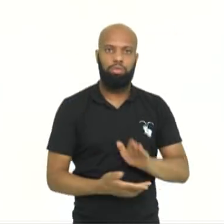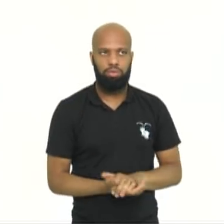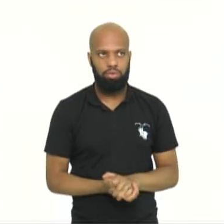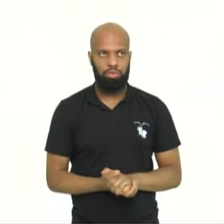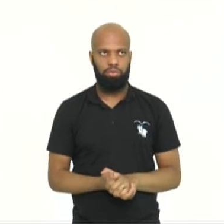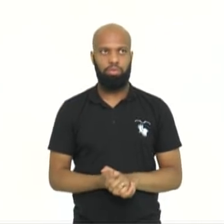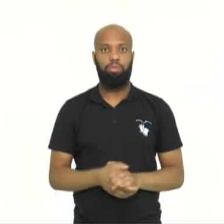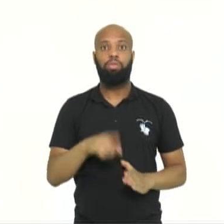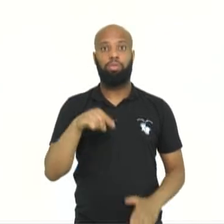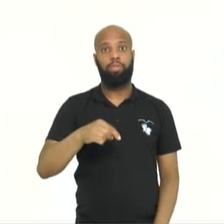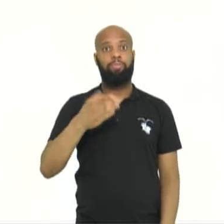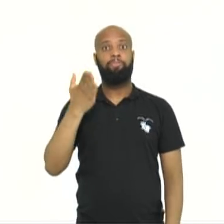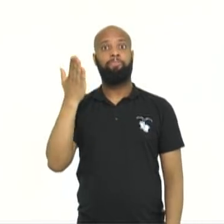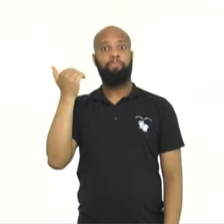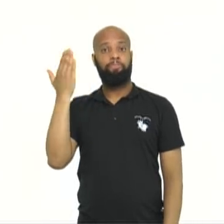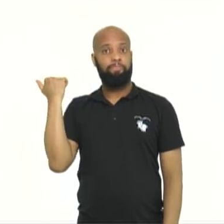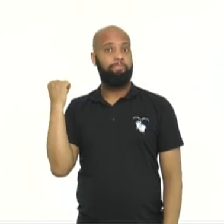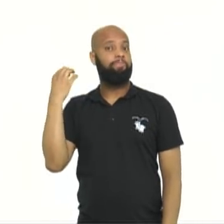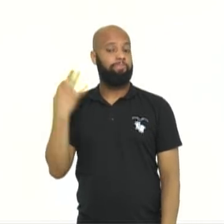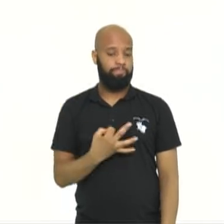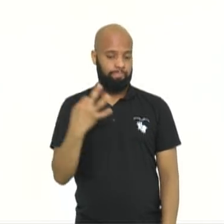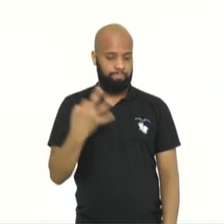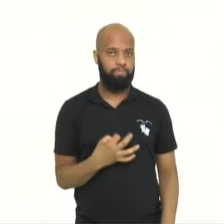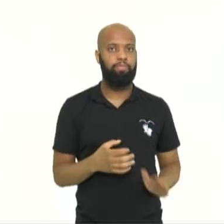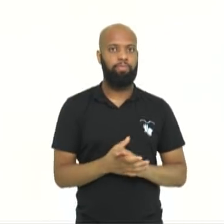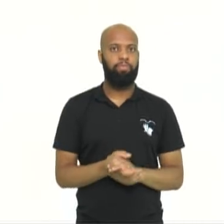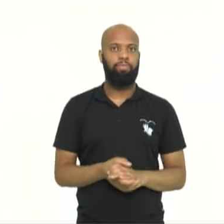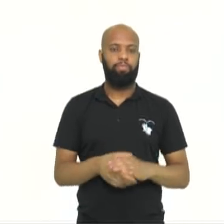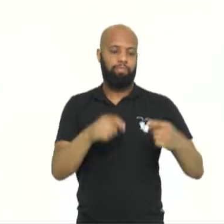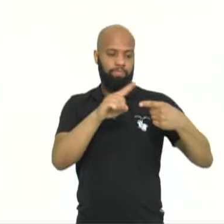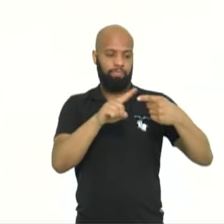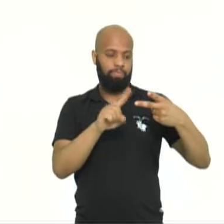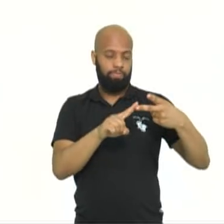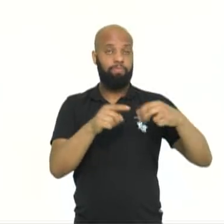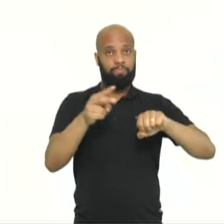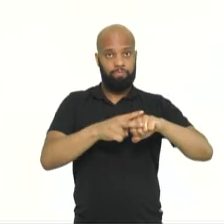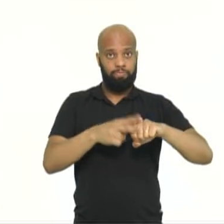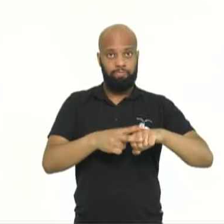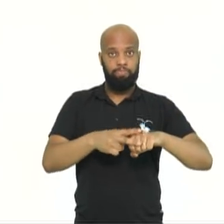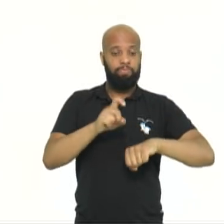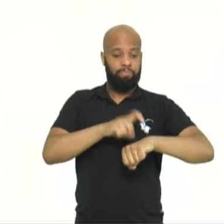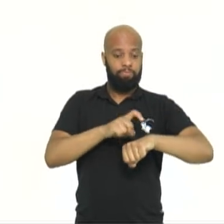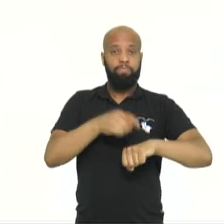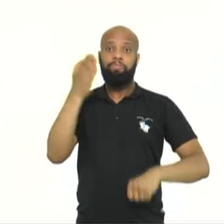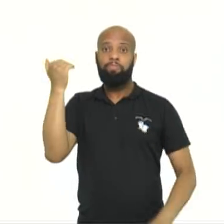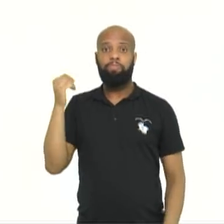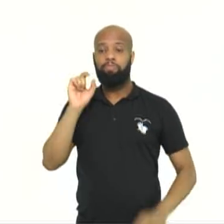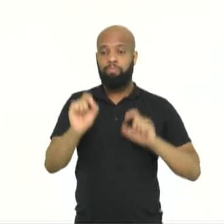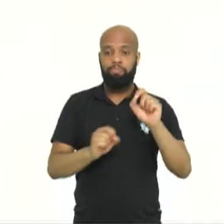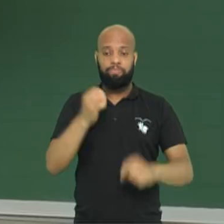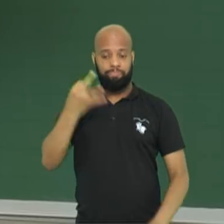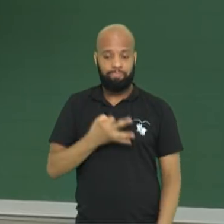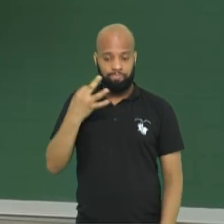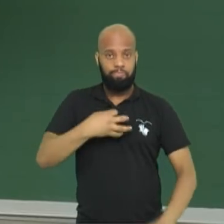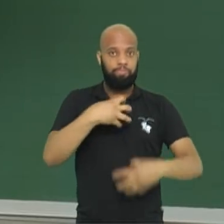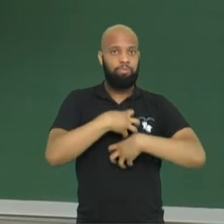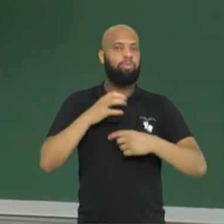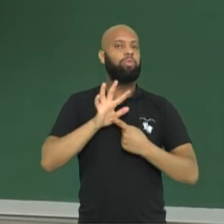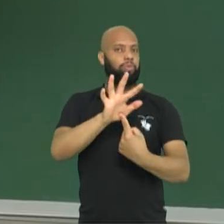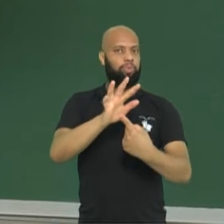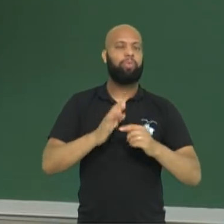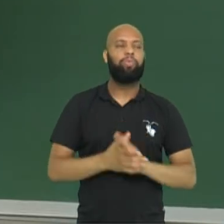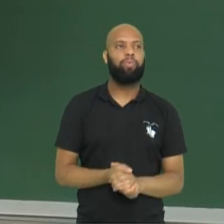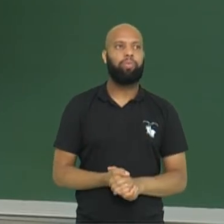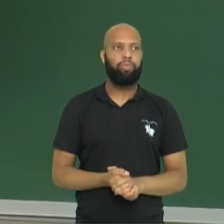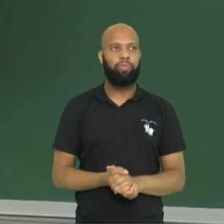São pretérito perfeito, né? Esses dois verbos estão no tempo verbal, pretérito perfeito do modo